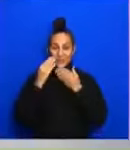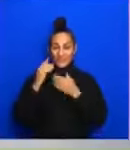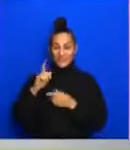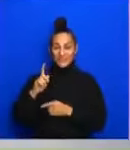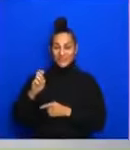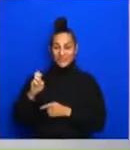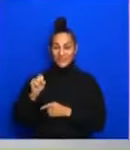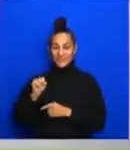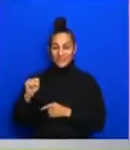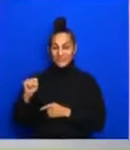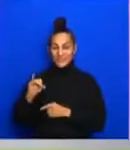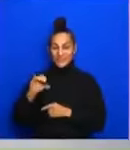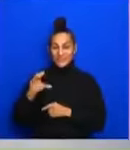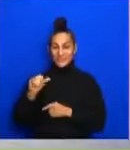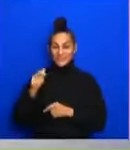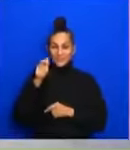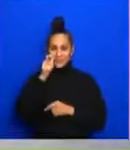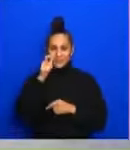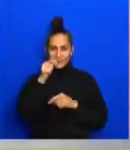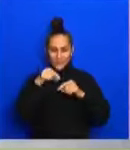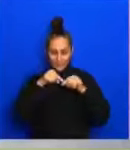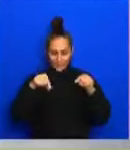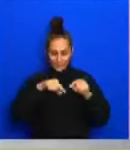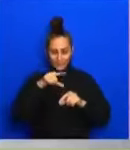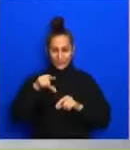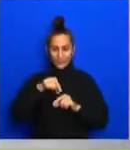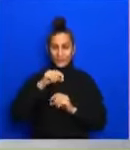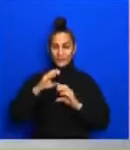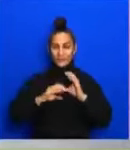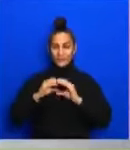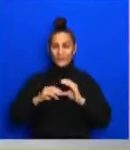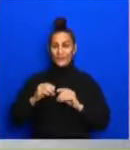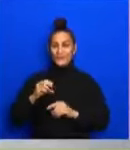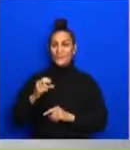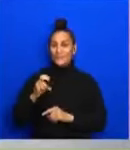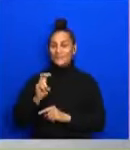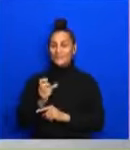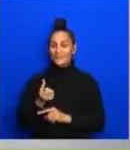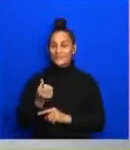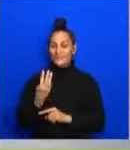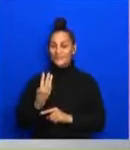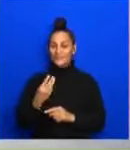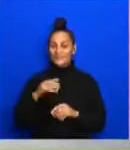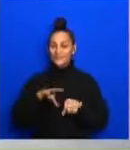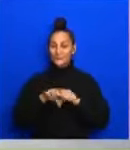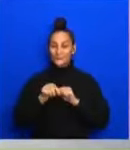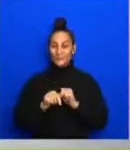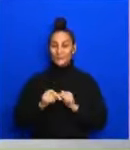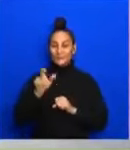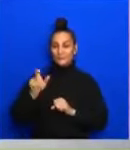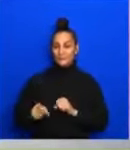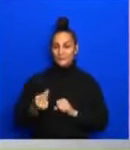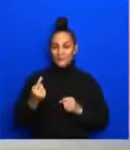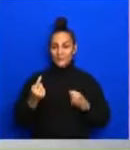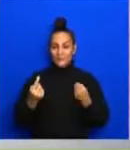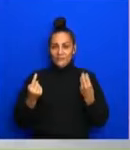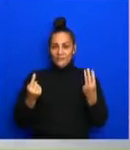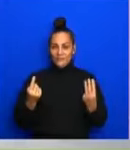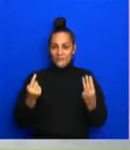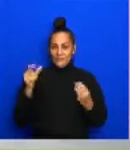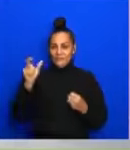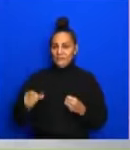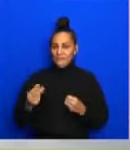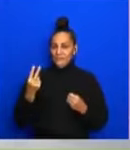Obrigado, Jéssica. Vamos confirmar os números sorteados no concurso 563 do Super 7. Na coluna 1,